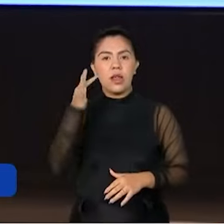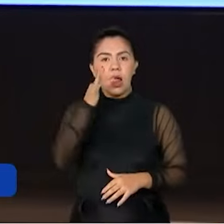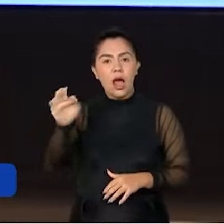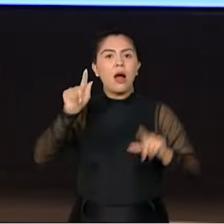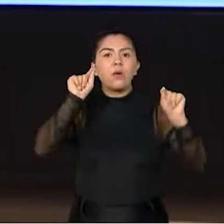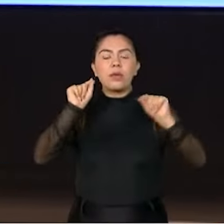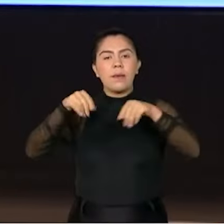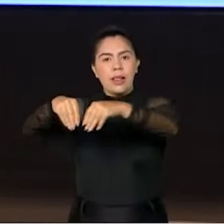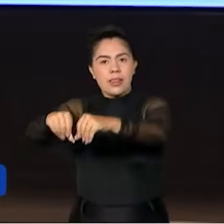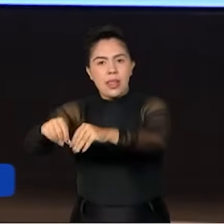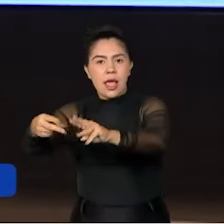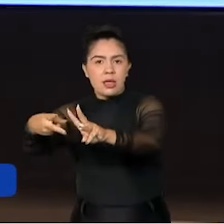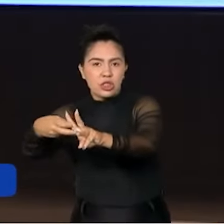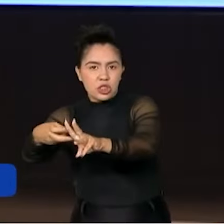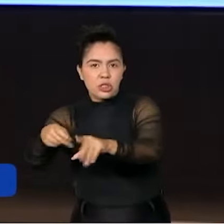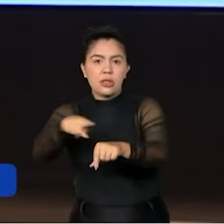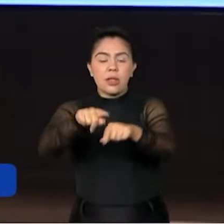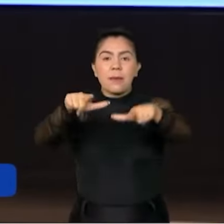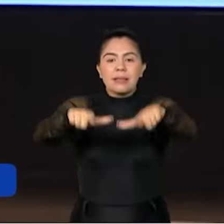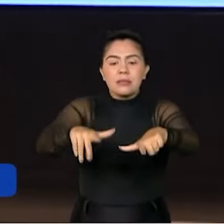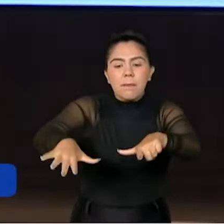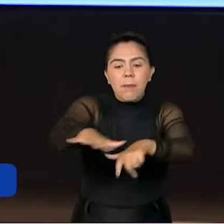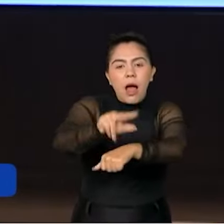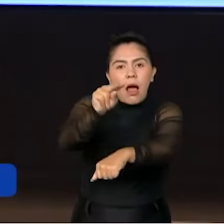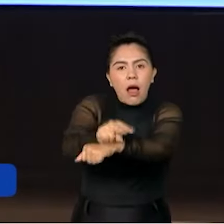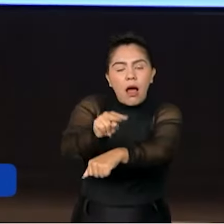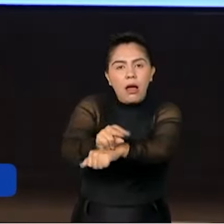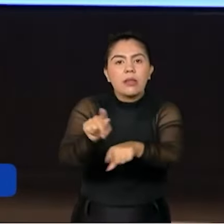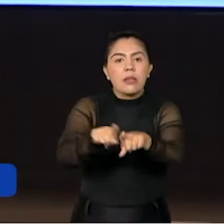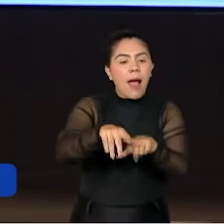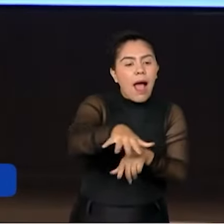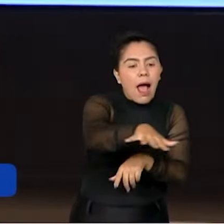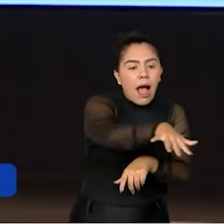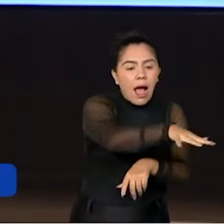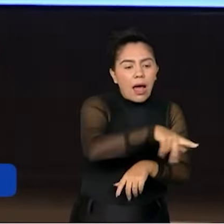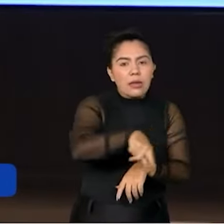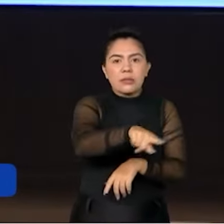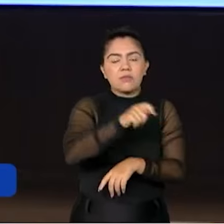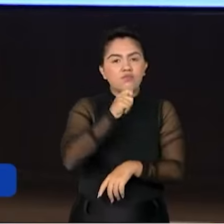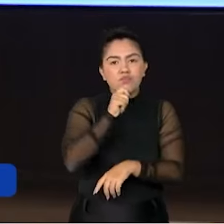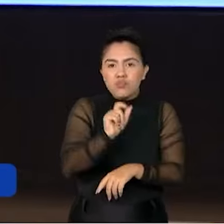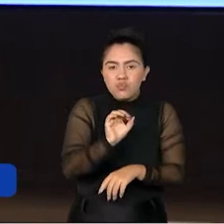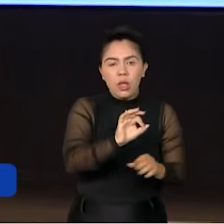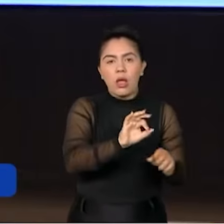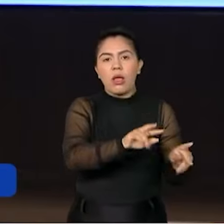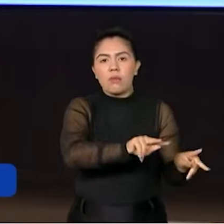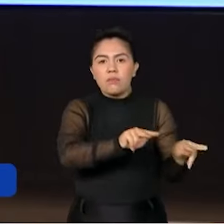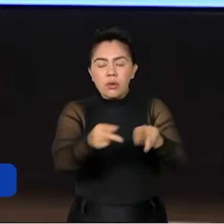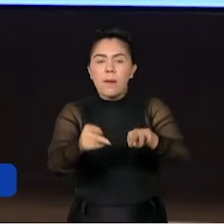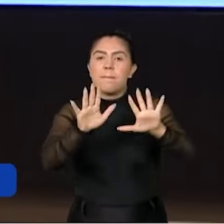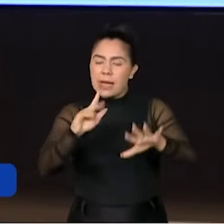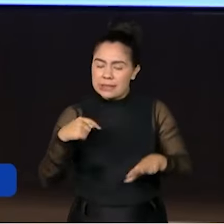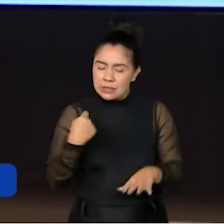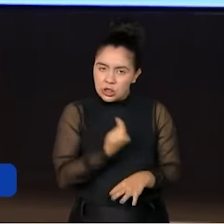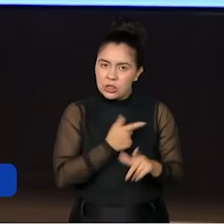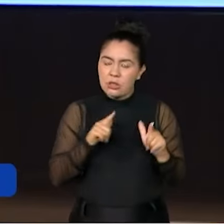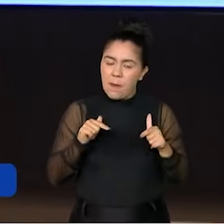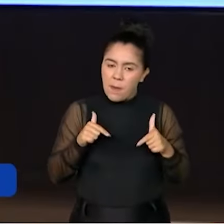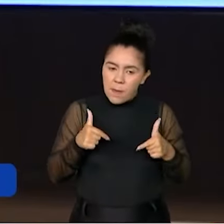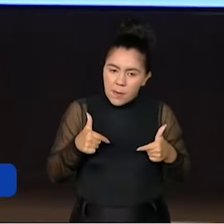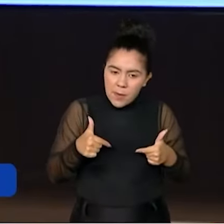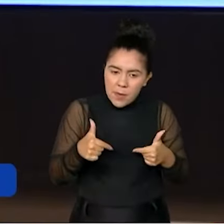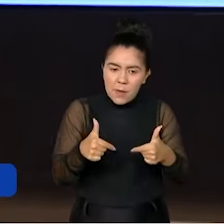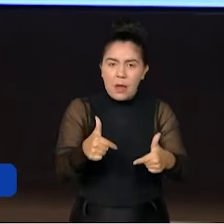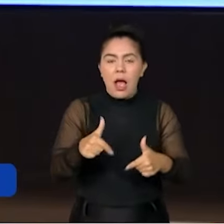terras indígenas, unidades de conservação e áreas que ainda não foram destinadas, mas estamos trabalhando, inclusive, em